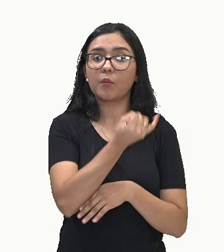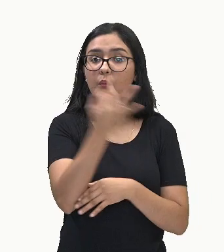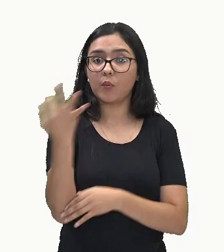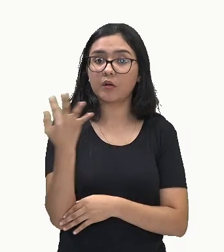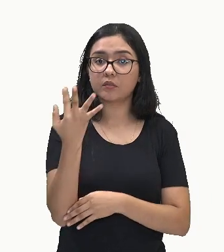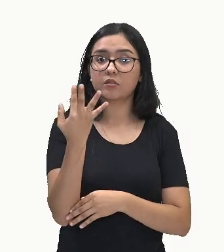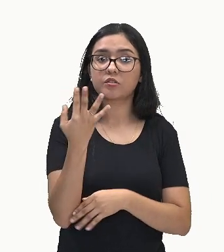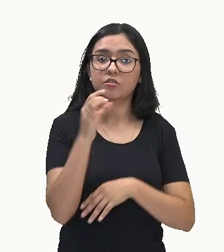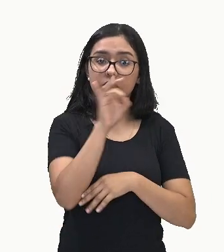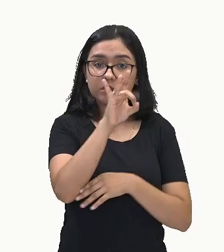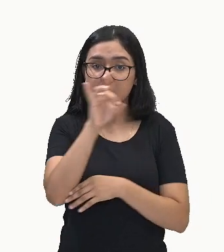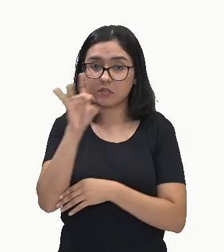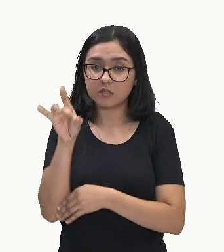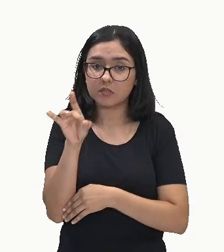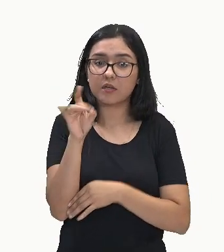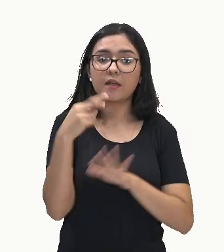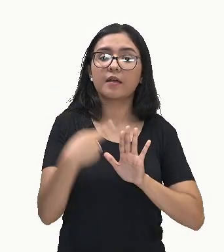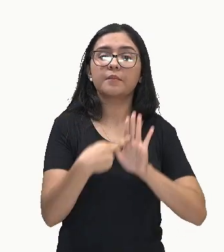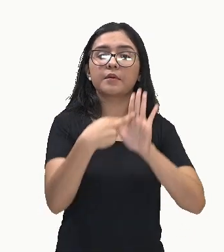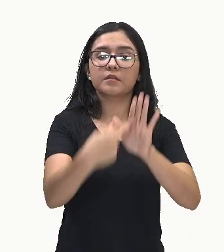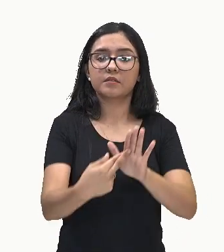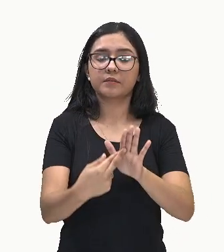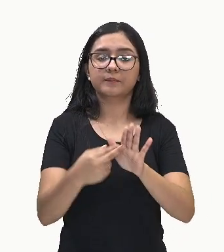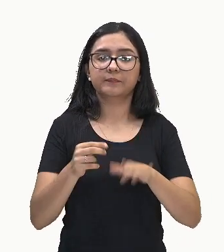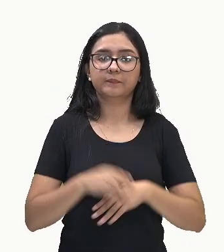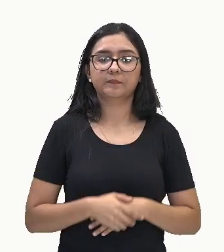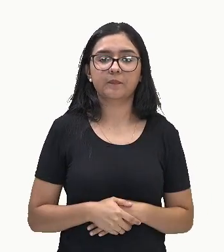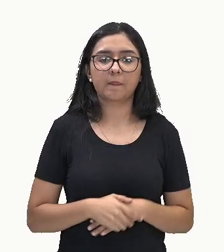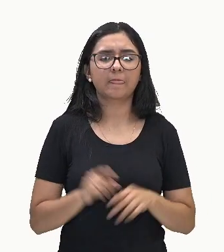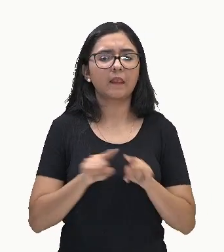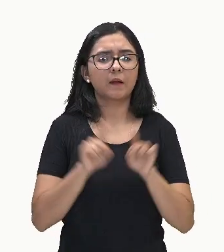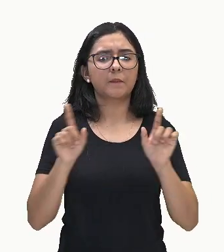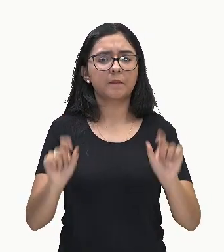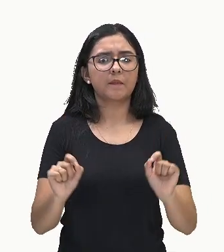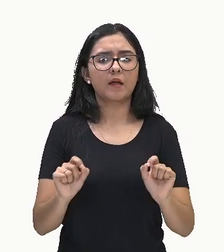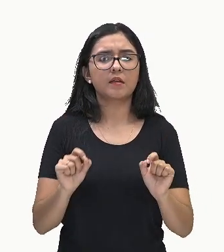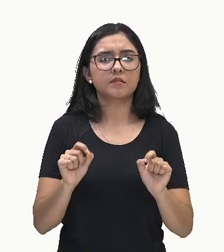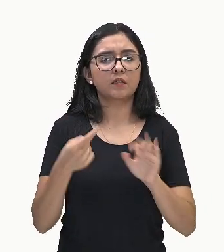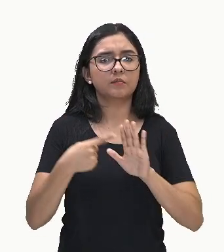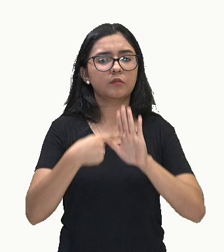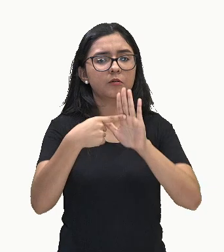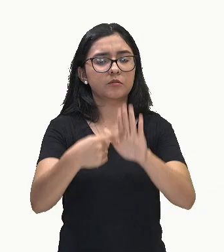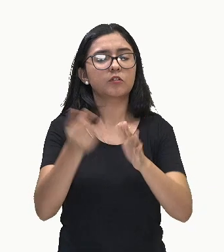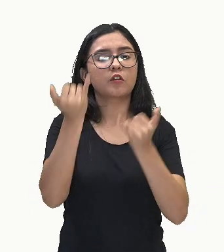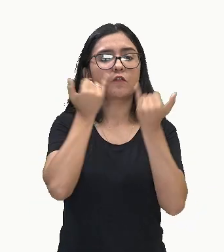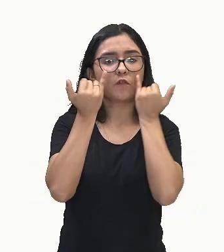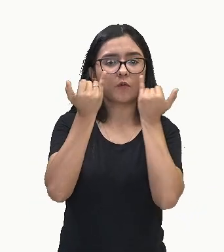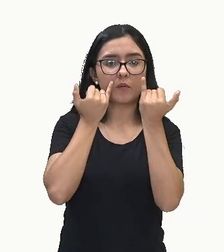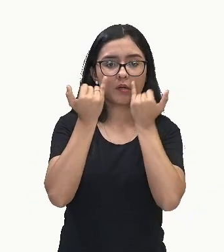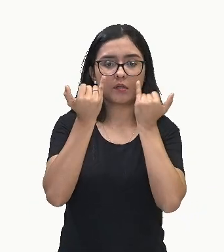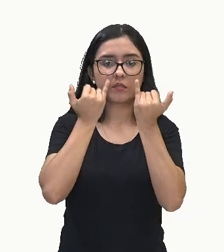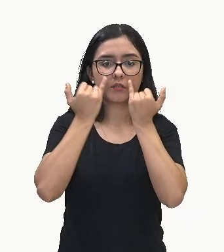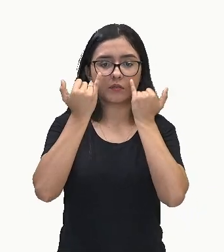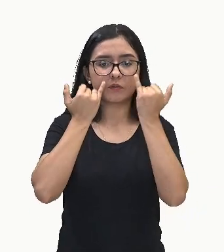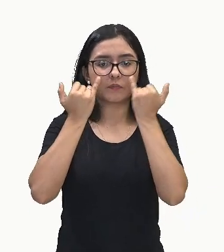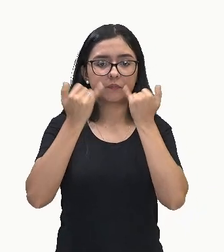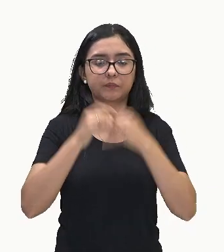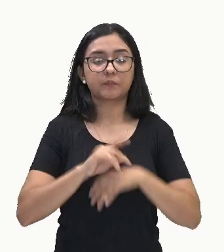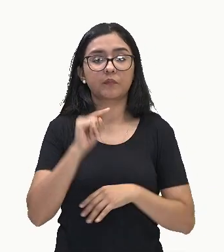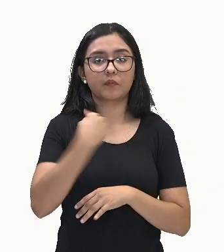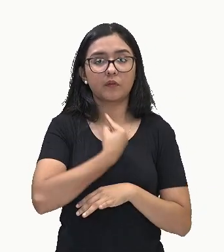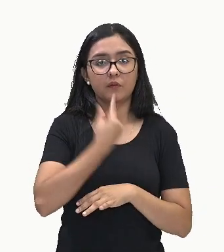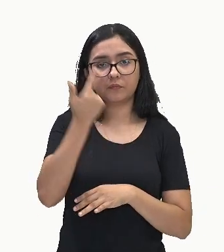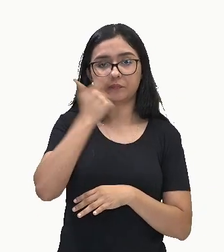representa cada carrinho desse aqui mas ele nos deu aqui a informação para que a